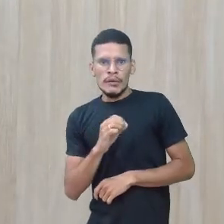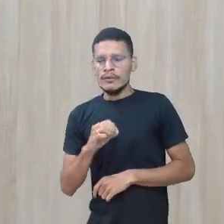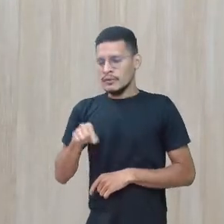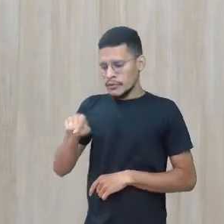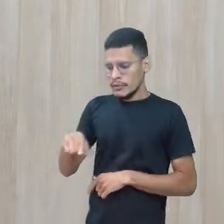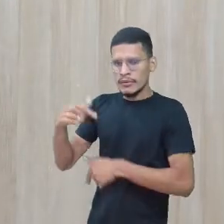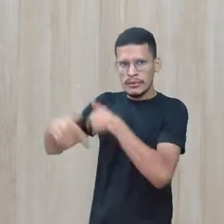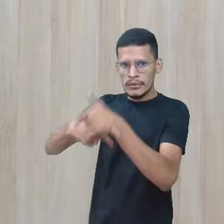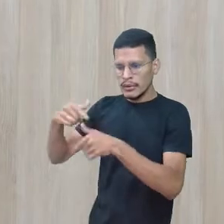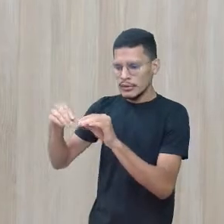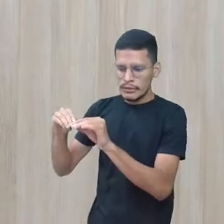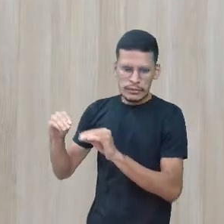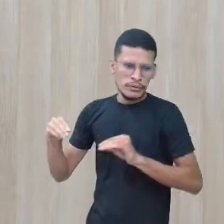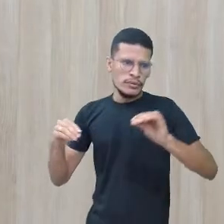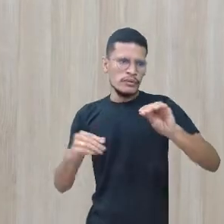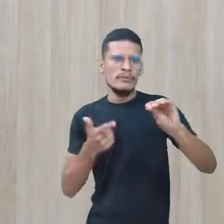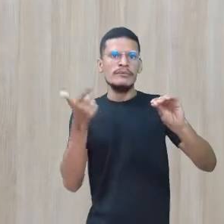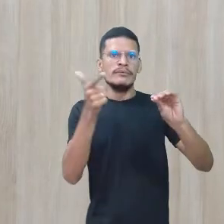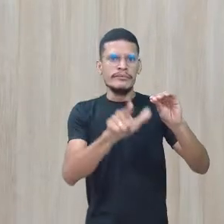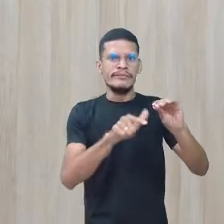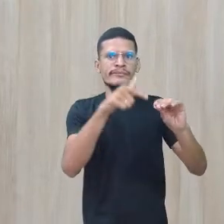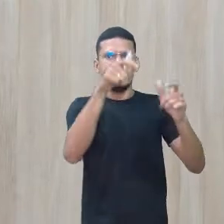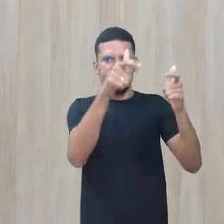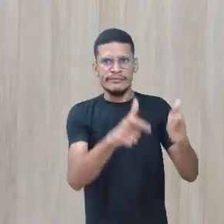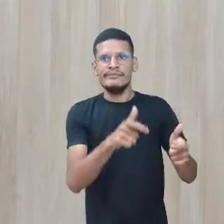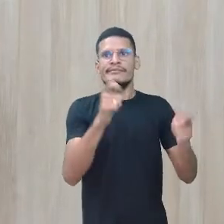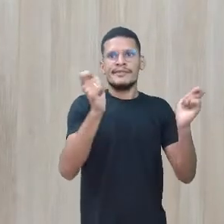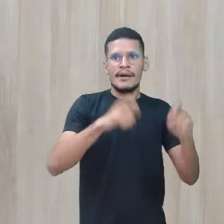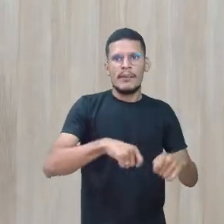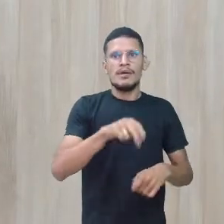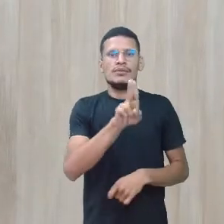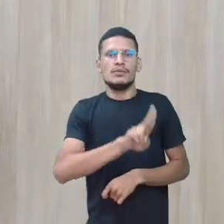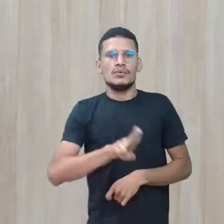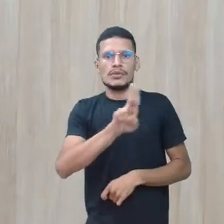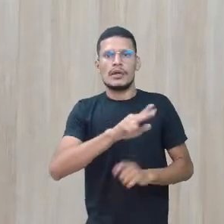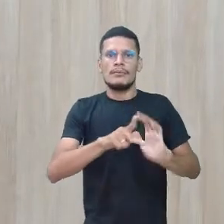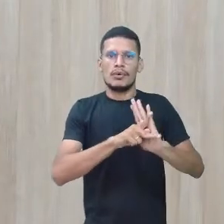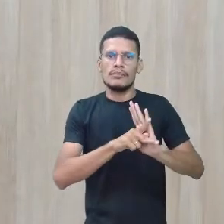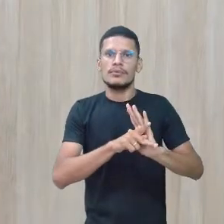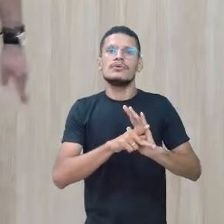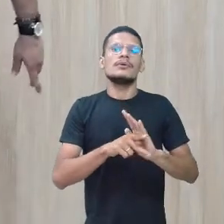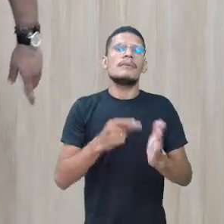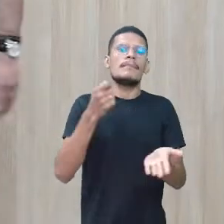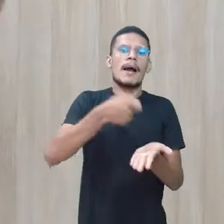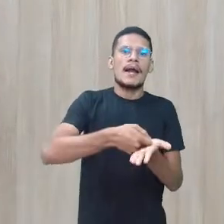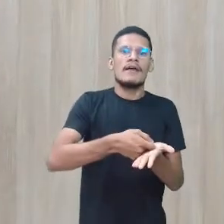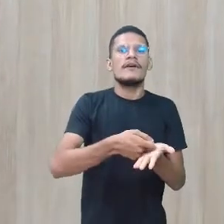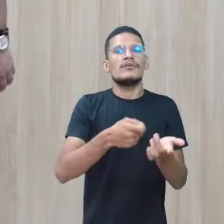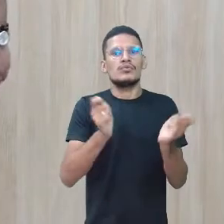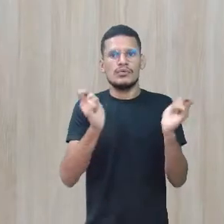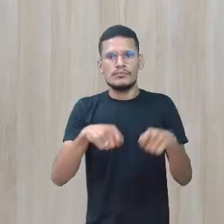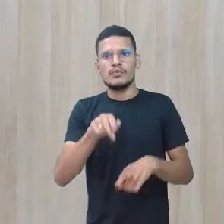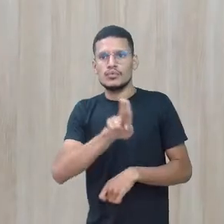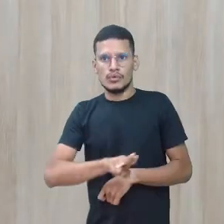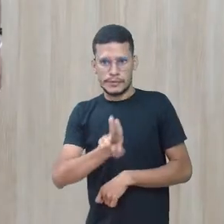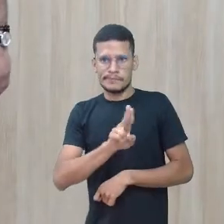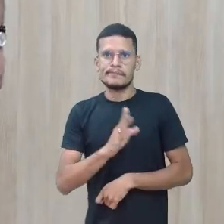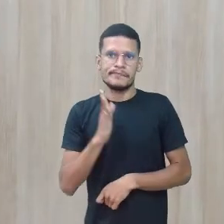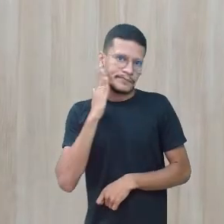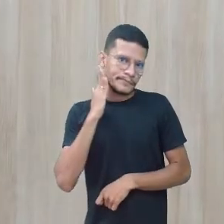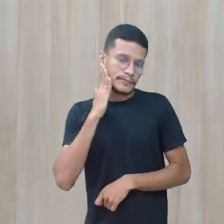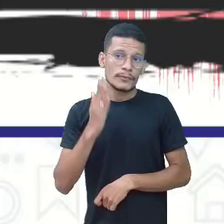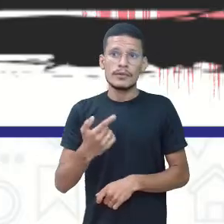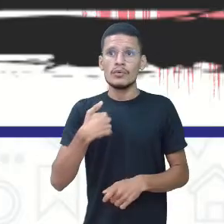senhor, e a gente vai ver que eles pagavam um tributo, né, para poder utilizar esse moinho, né? Então a gente montou essa imagem